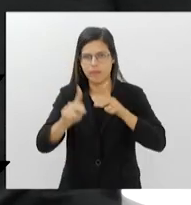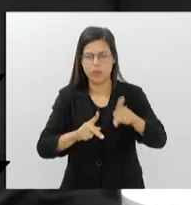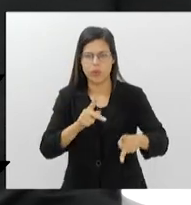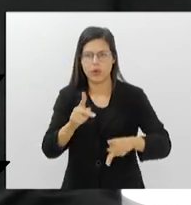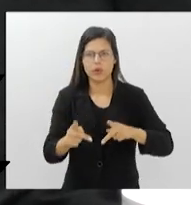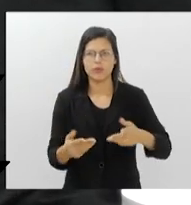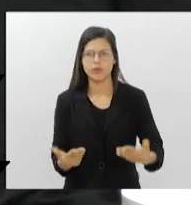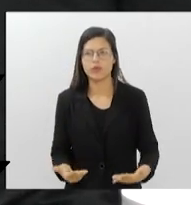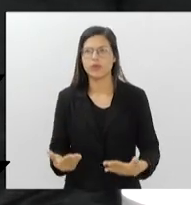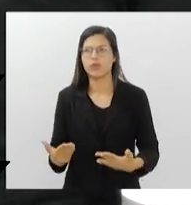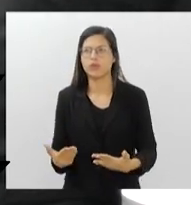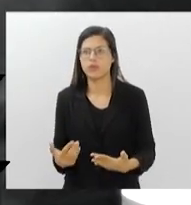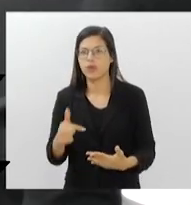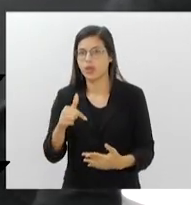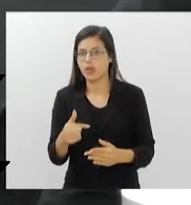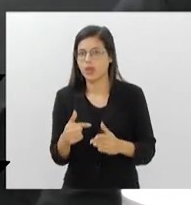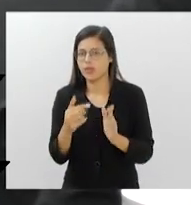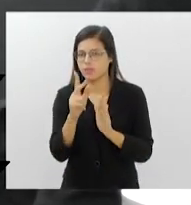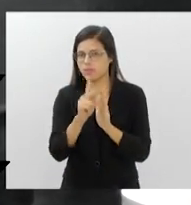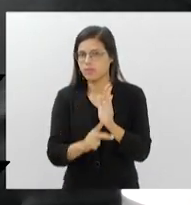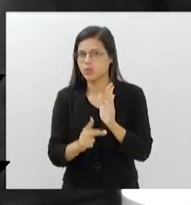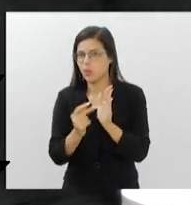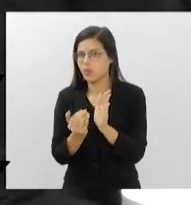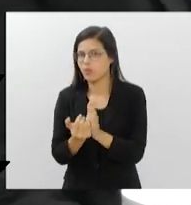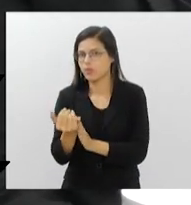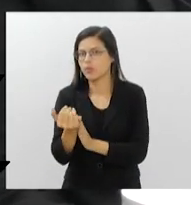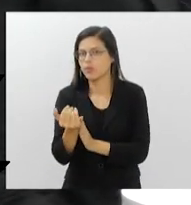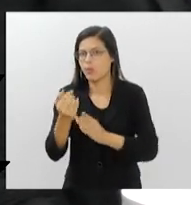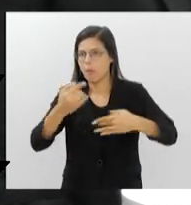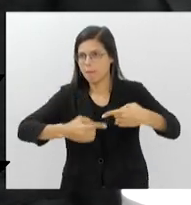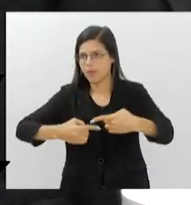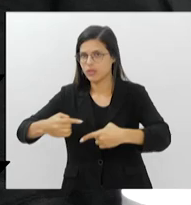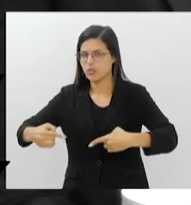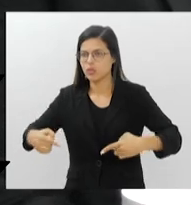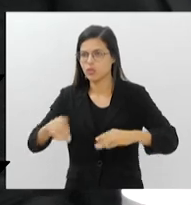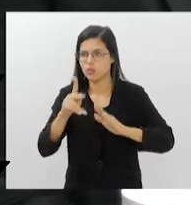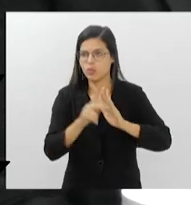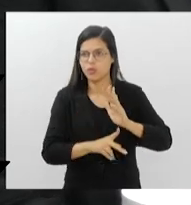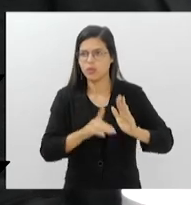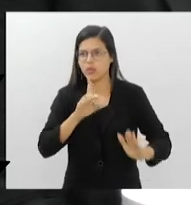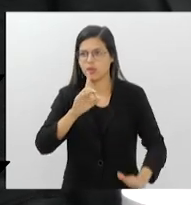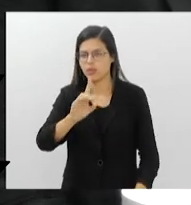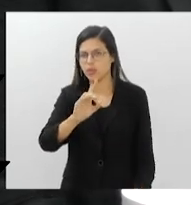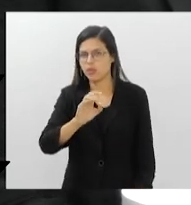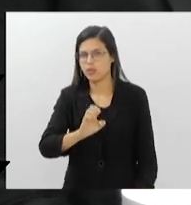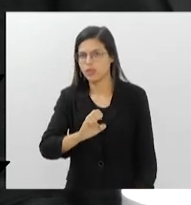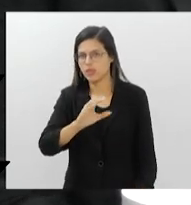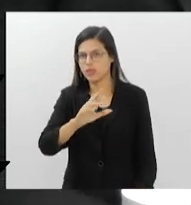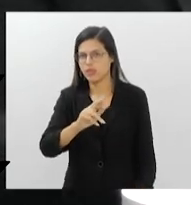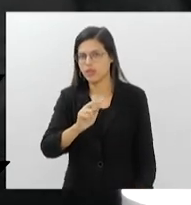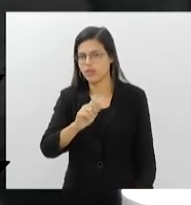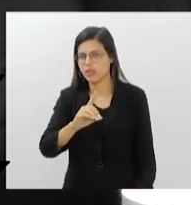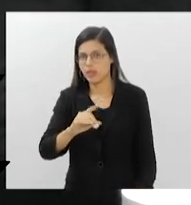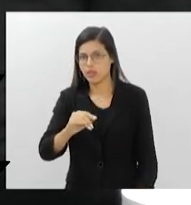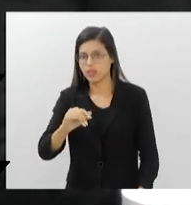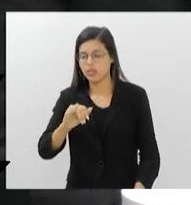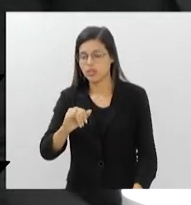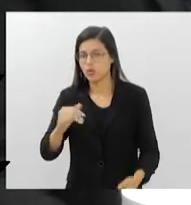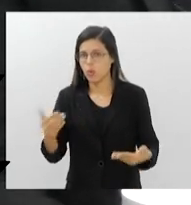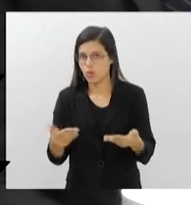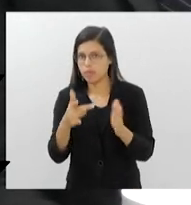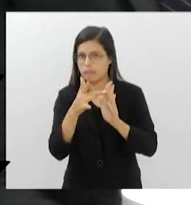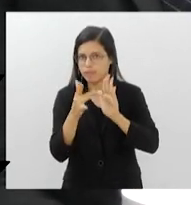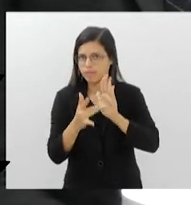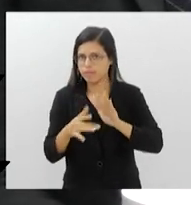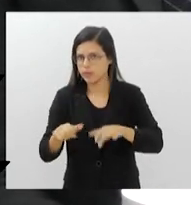uma discussão que foi polêmica inclusive eh por conta do projeto do decade que hoje tá em Pauta no plenário em primeira discussão eh